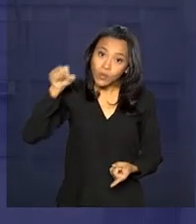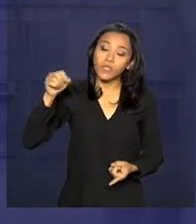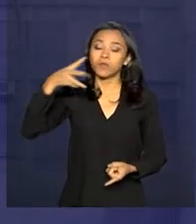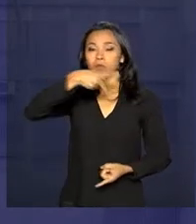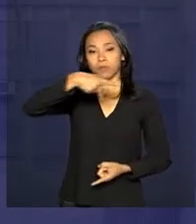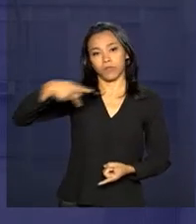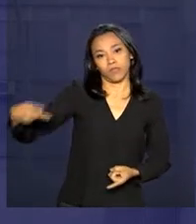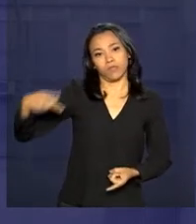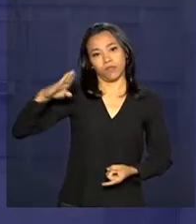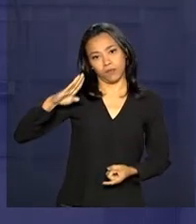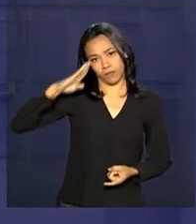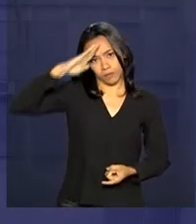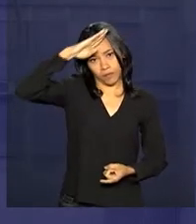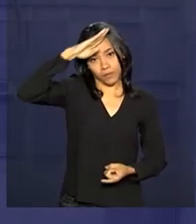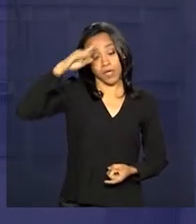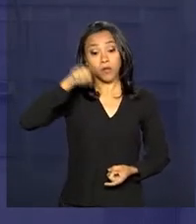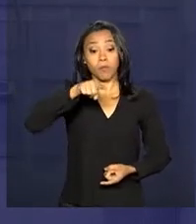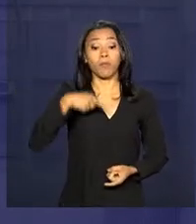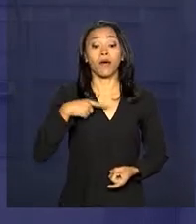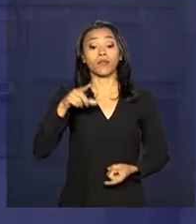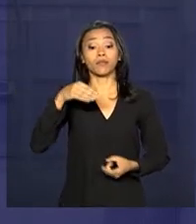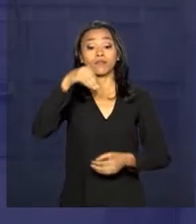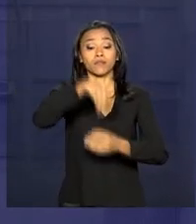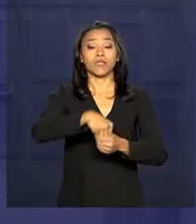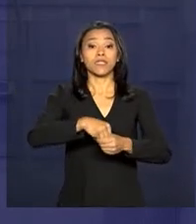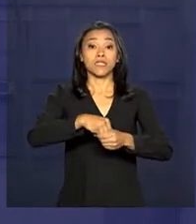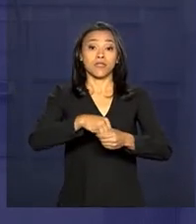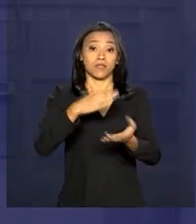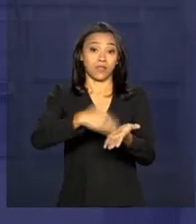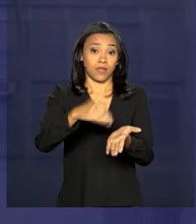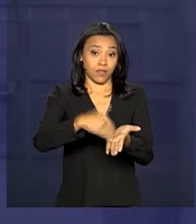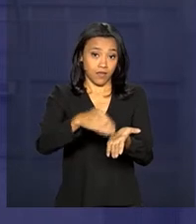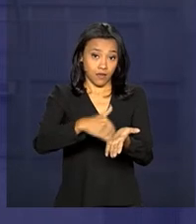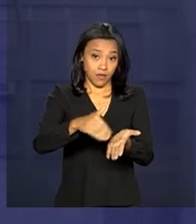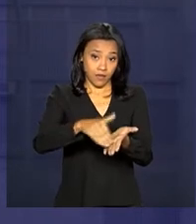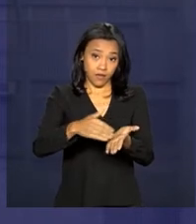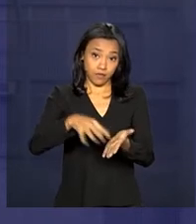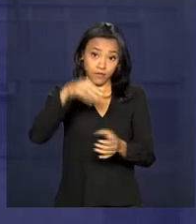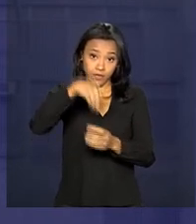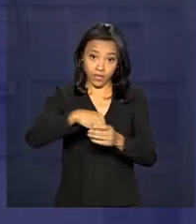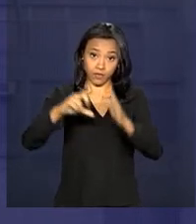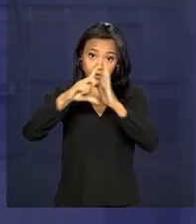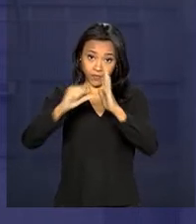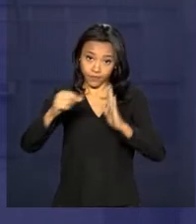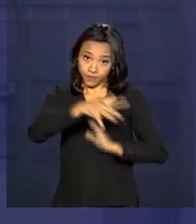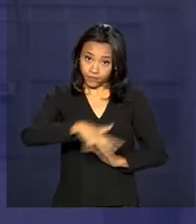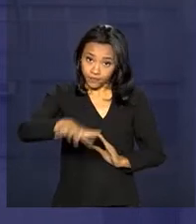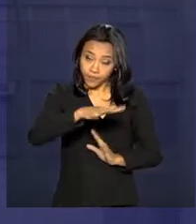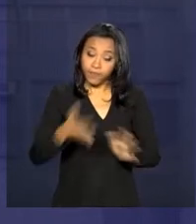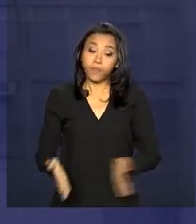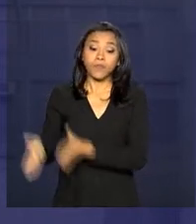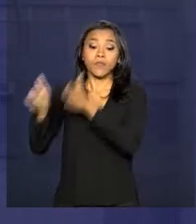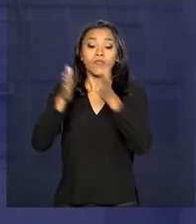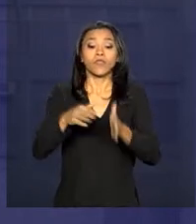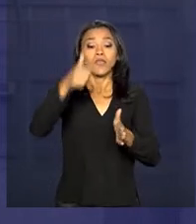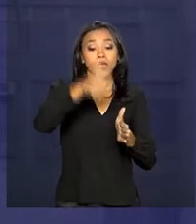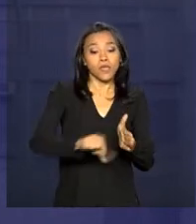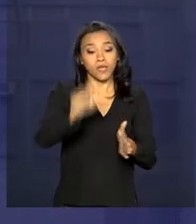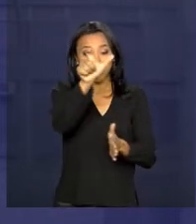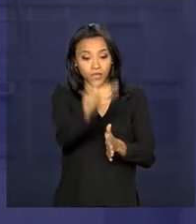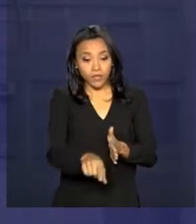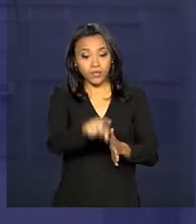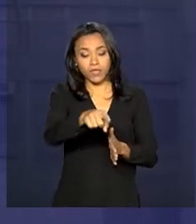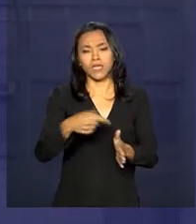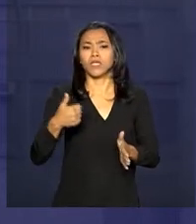eleito jair bolsonaro para o para a secretaria geral da presidência da república foi definido também que wagner usar o que é